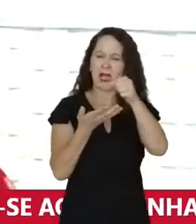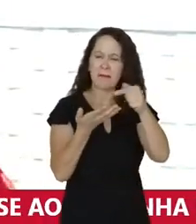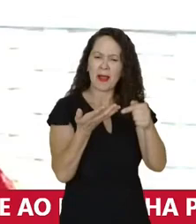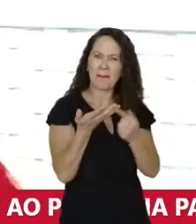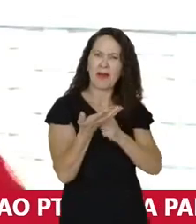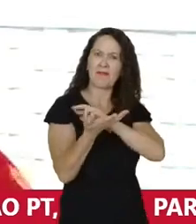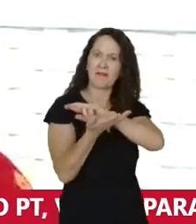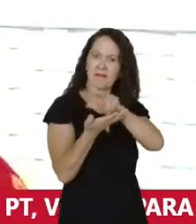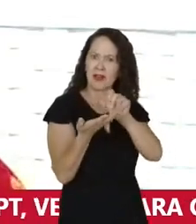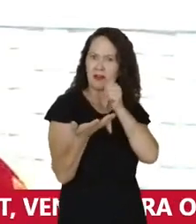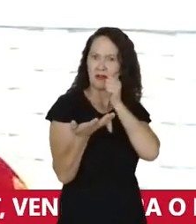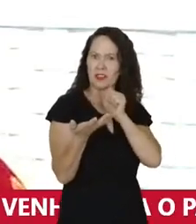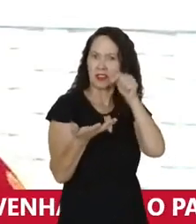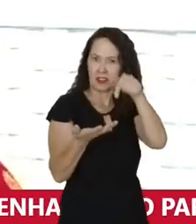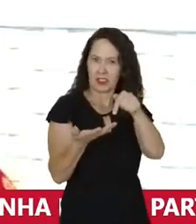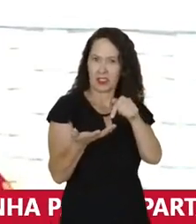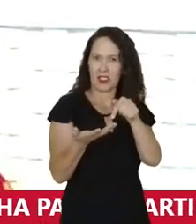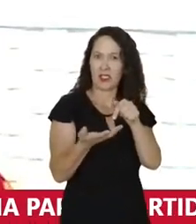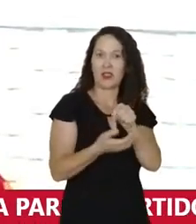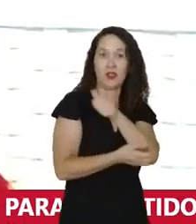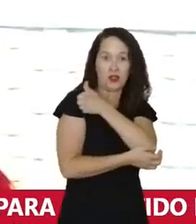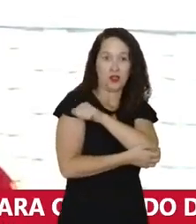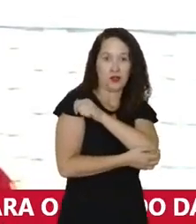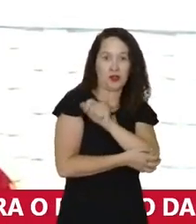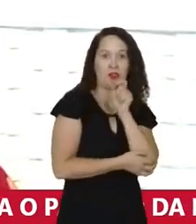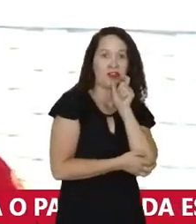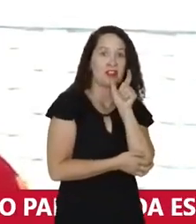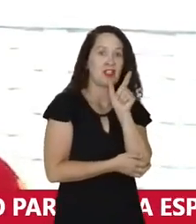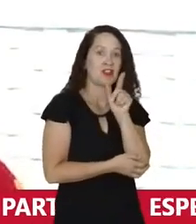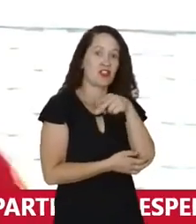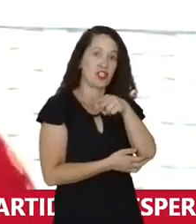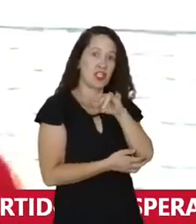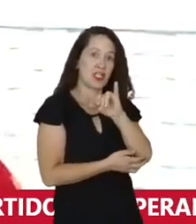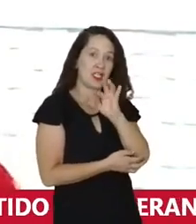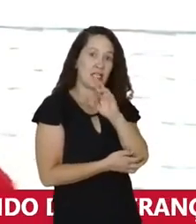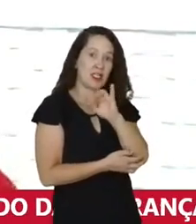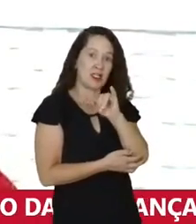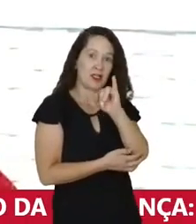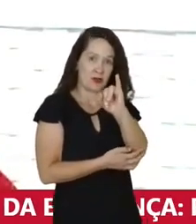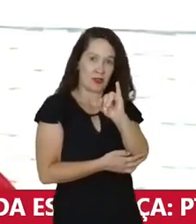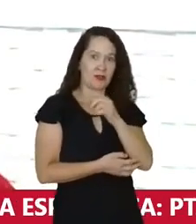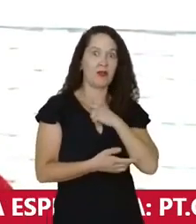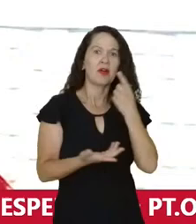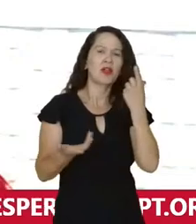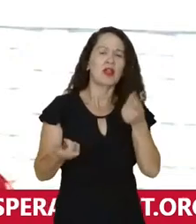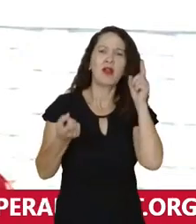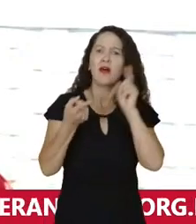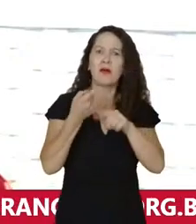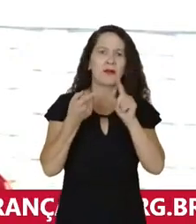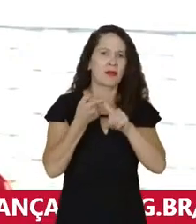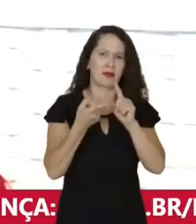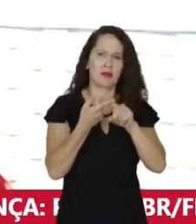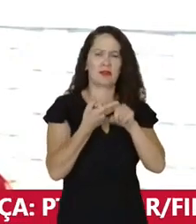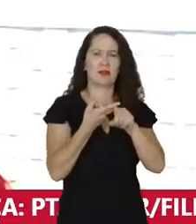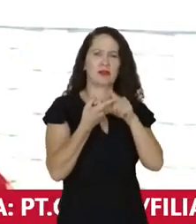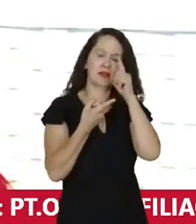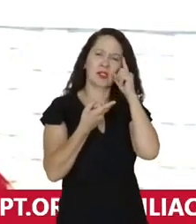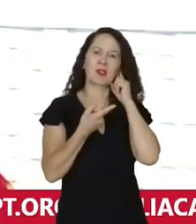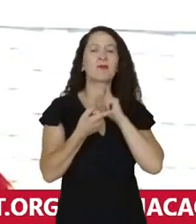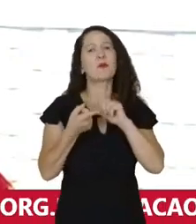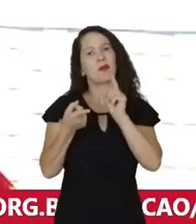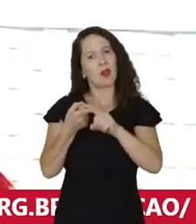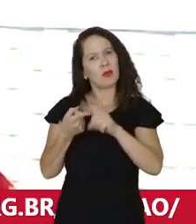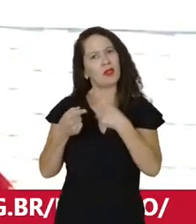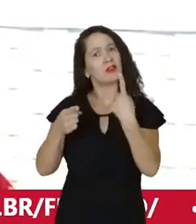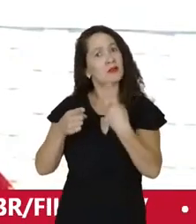Beni Brioli, aqui de Niterói, Rio de Janeiro, eu falo desde o Rio de Janeiro, que foram ameaçadas, e que foram